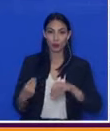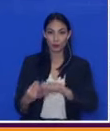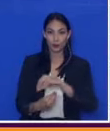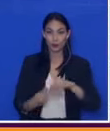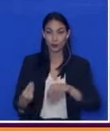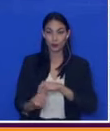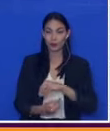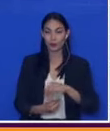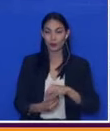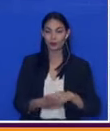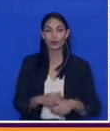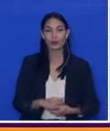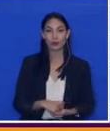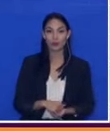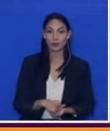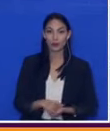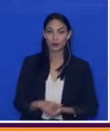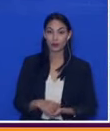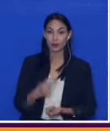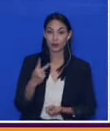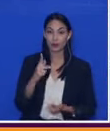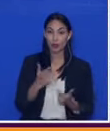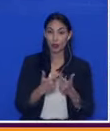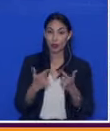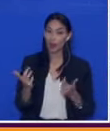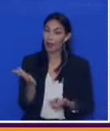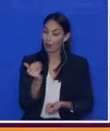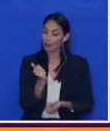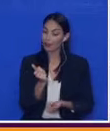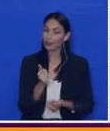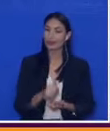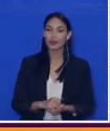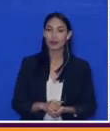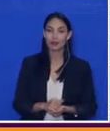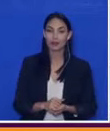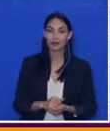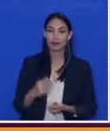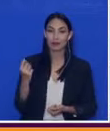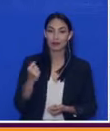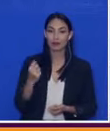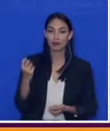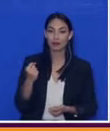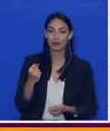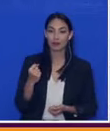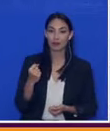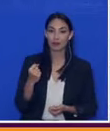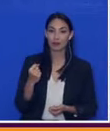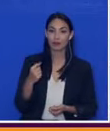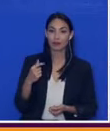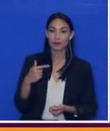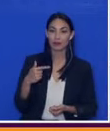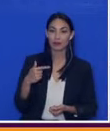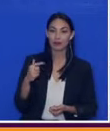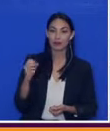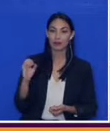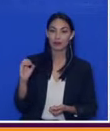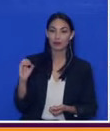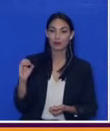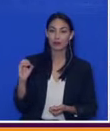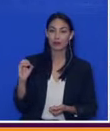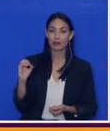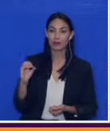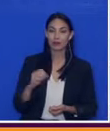Embaralhando, embaralhando. Vamos lá. Sua sorte chegando. Bola branca, número 70.